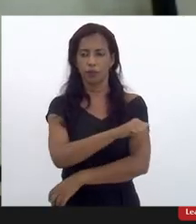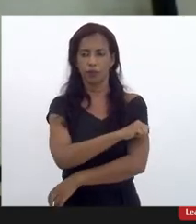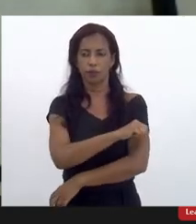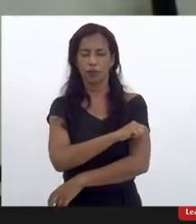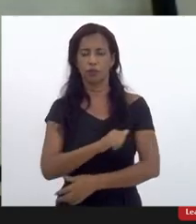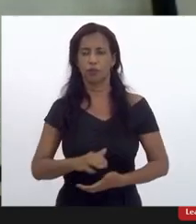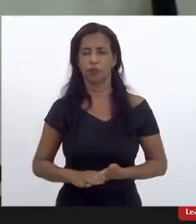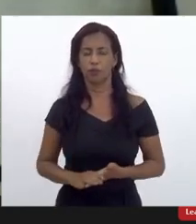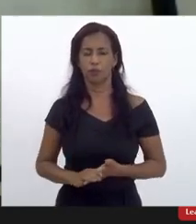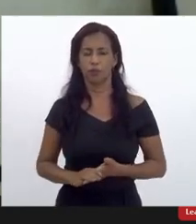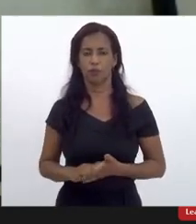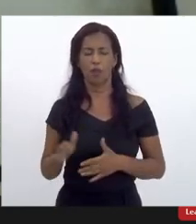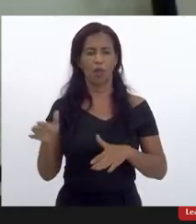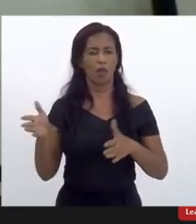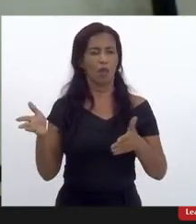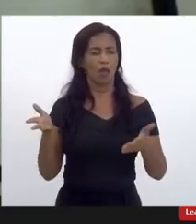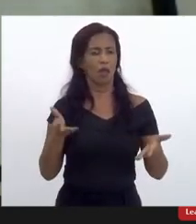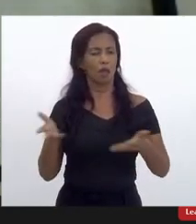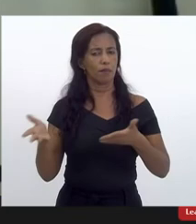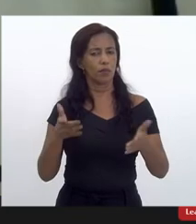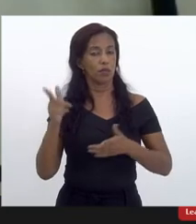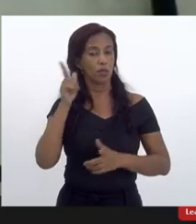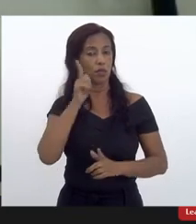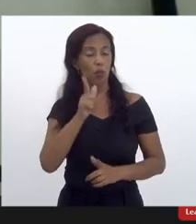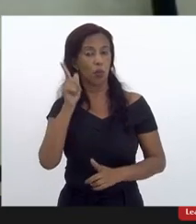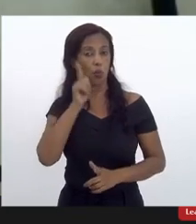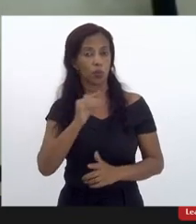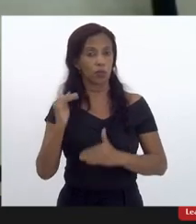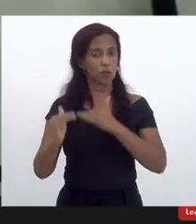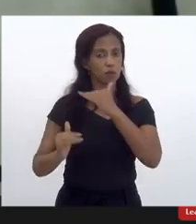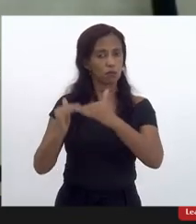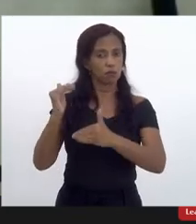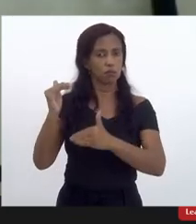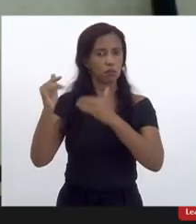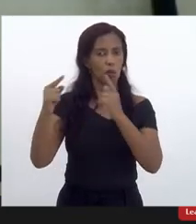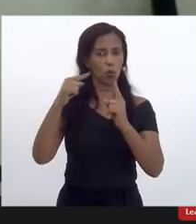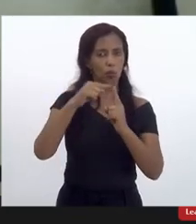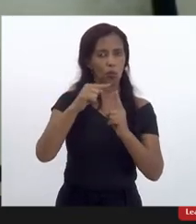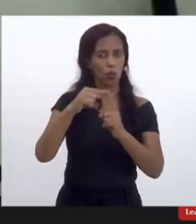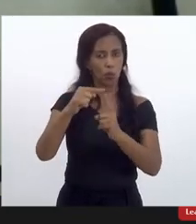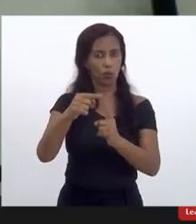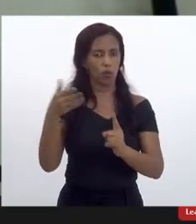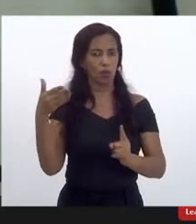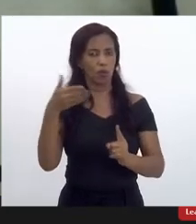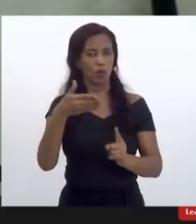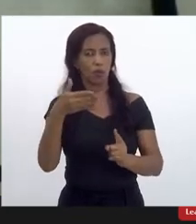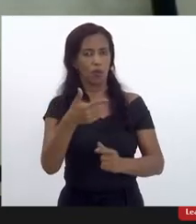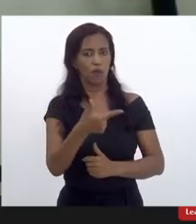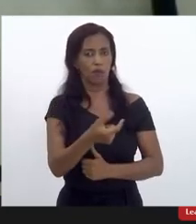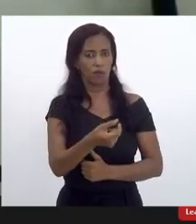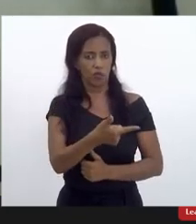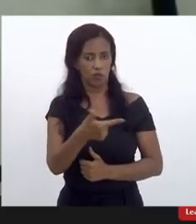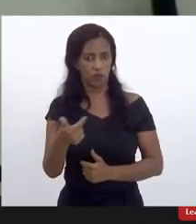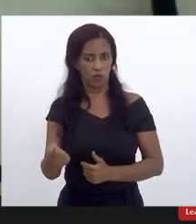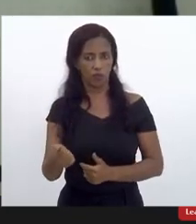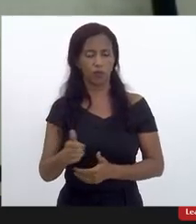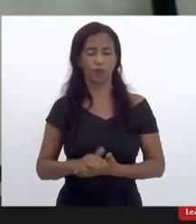alunos, à medida que eles vão atingindo os objetivos referentes a